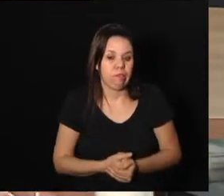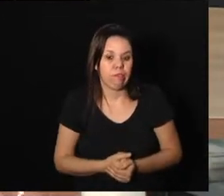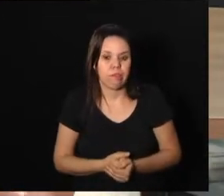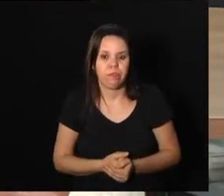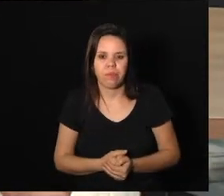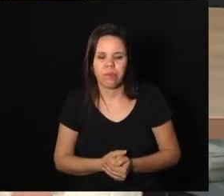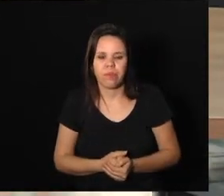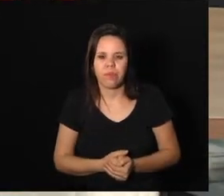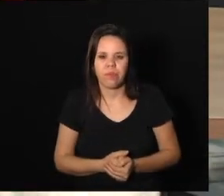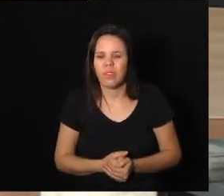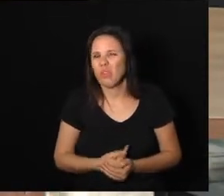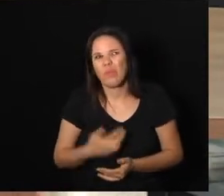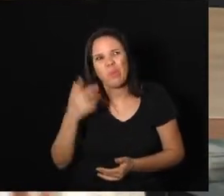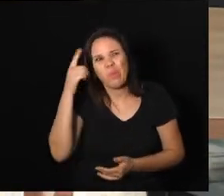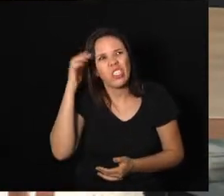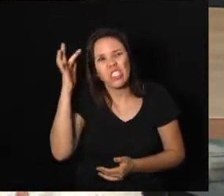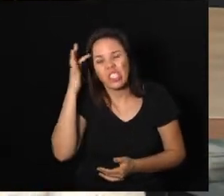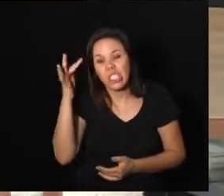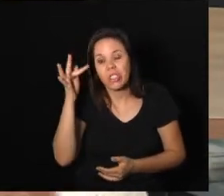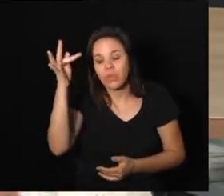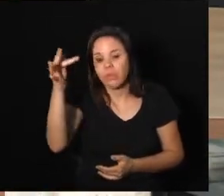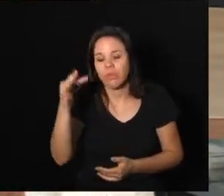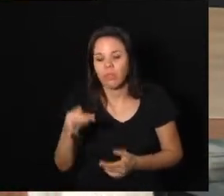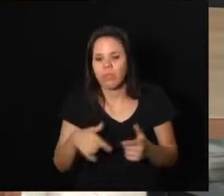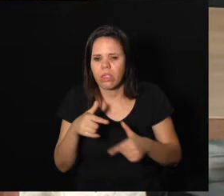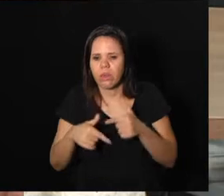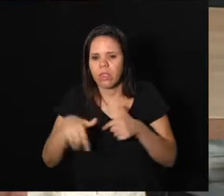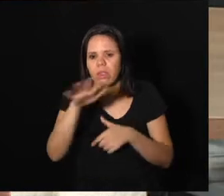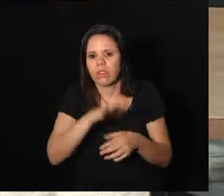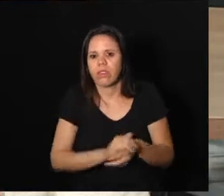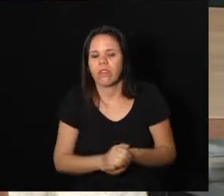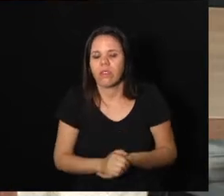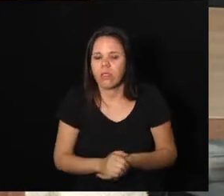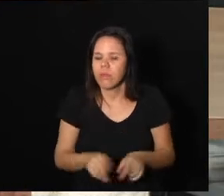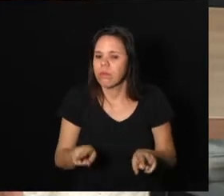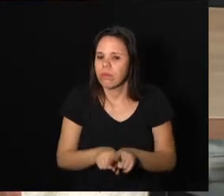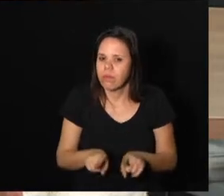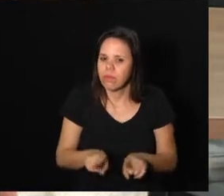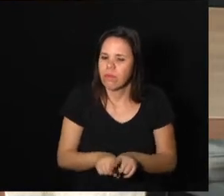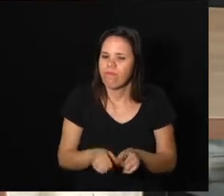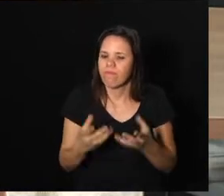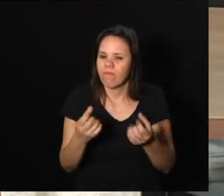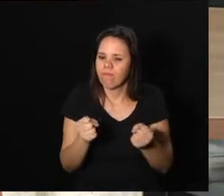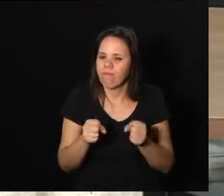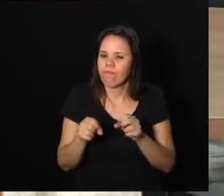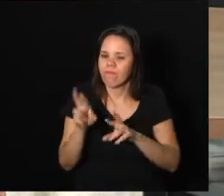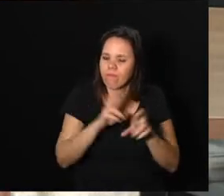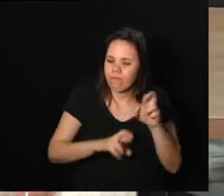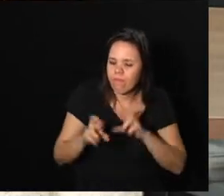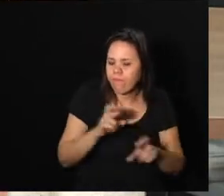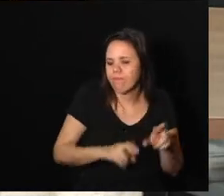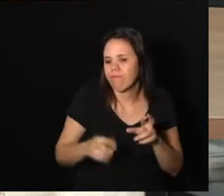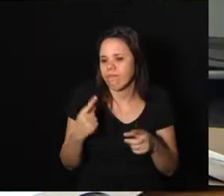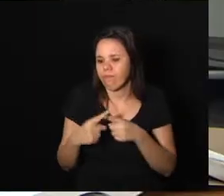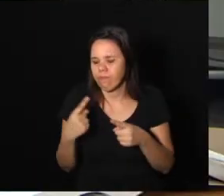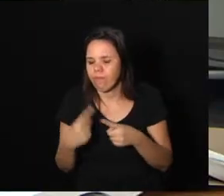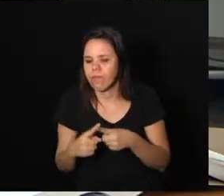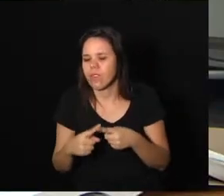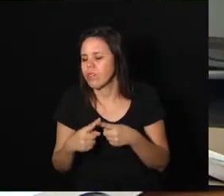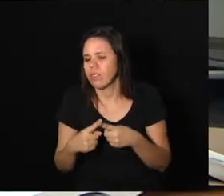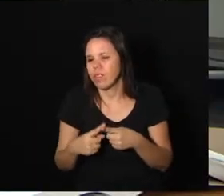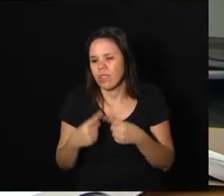para frente usando aquilo. Então aí também tem esse outro lado. Vamos analisar o porquê de você não estar